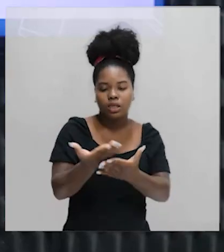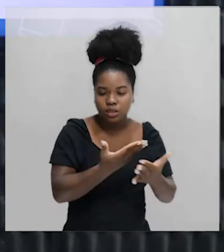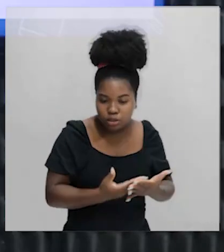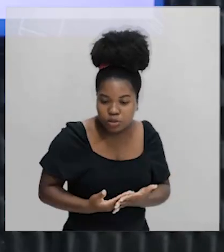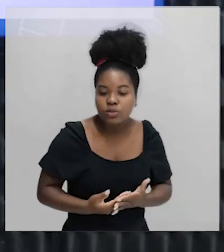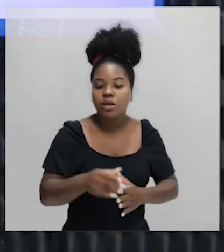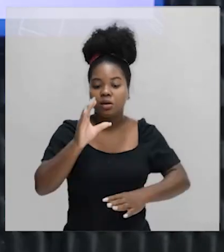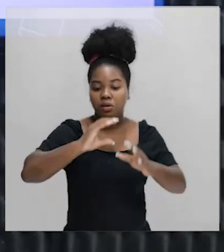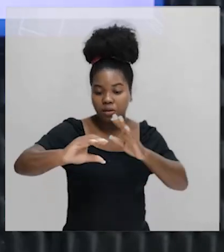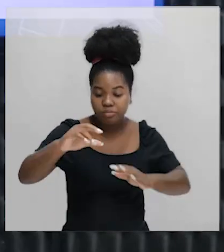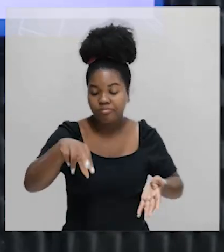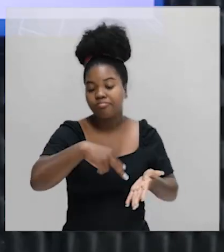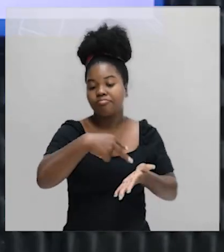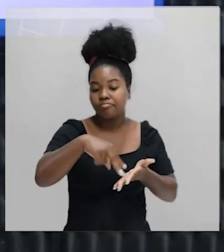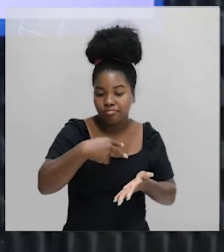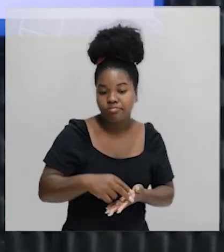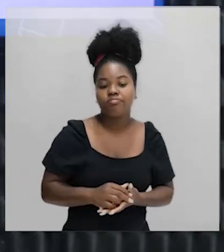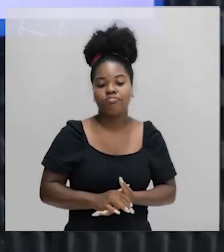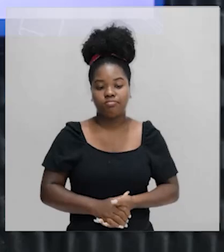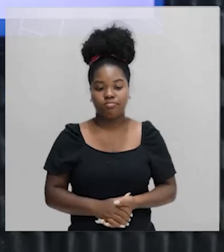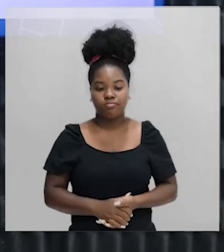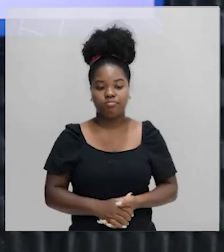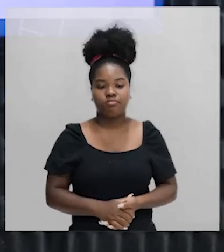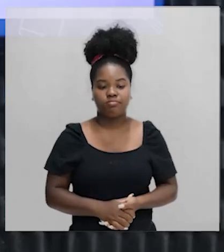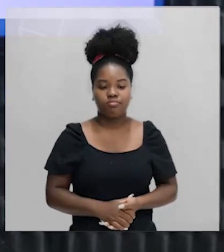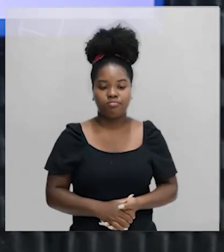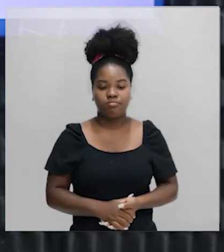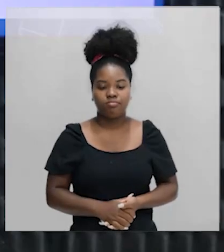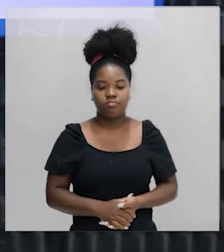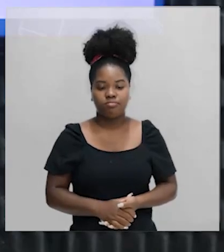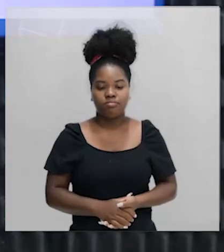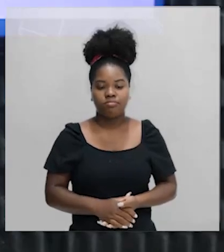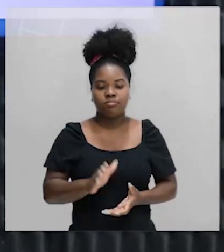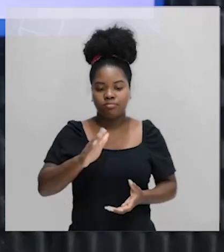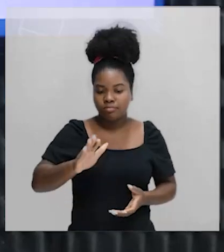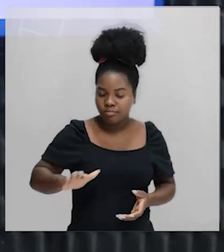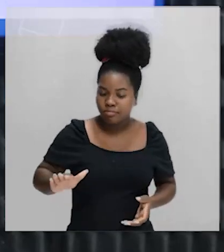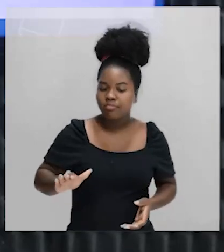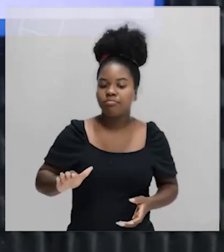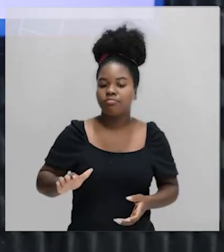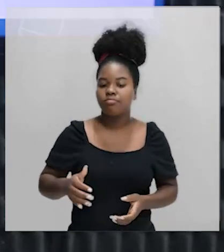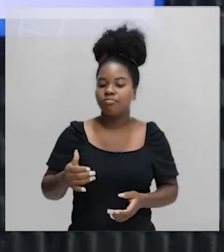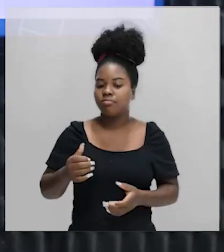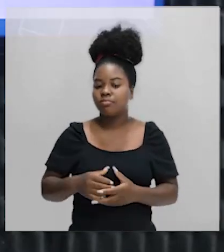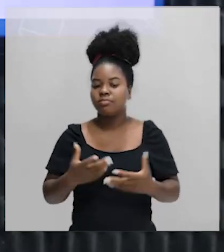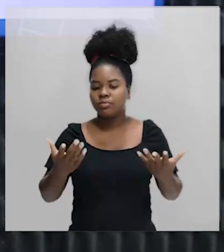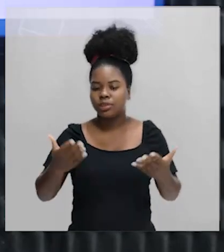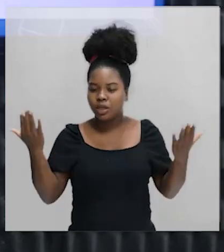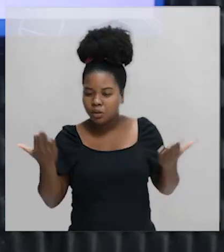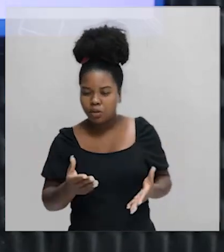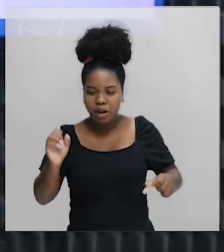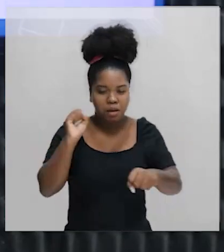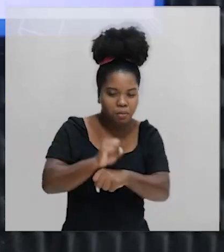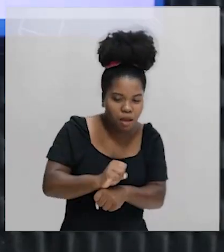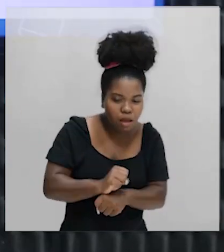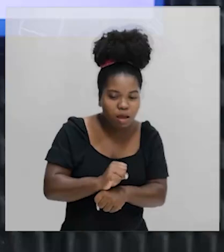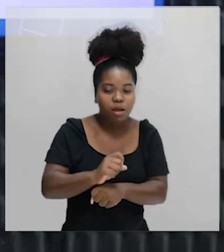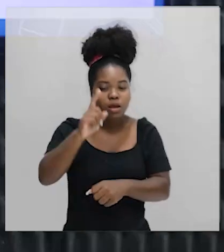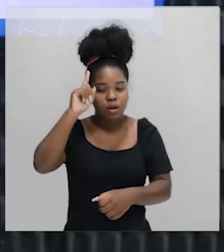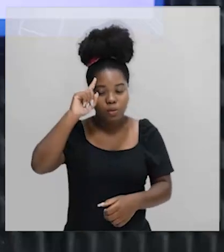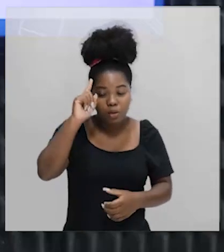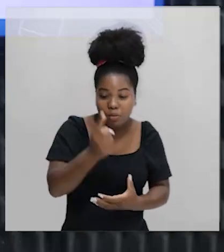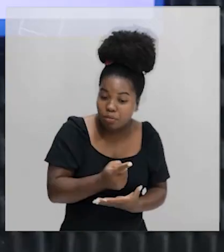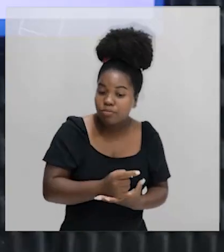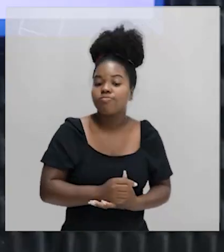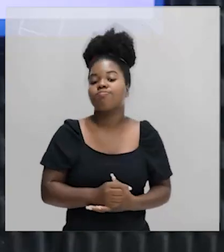dançar. Disse às crianças, imediatamente, parar. Né? Então, está dando uma ordem, um